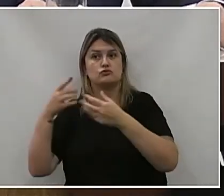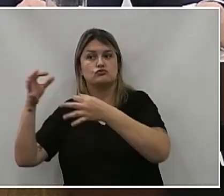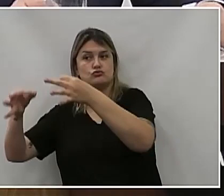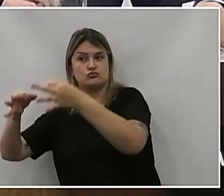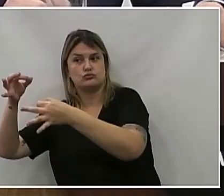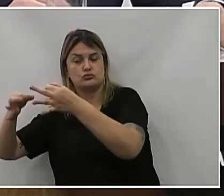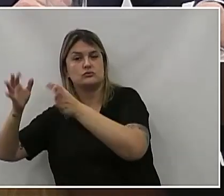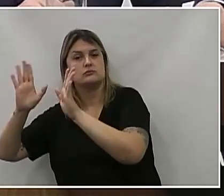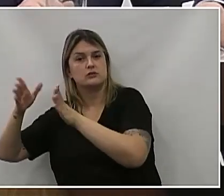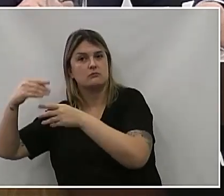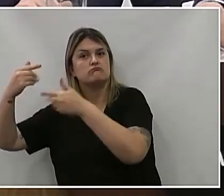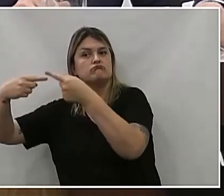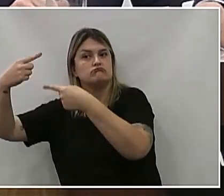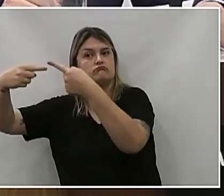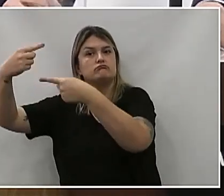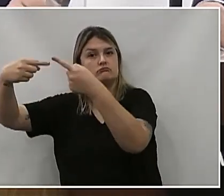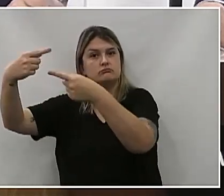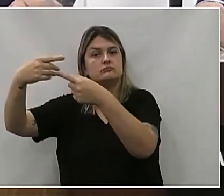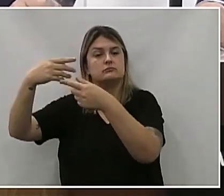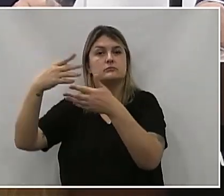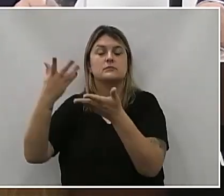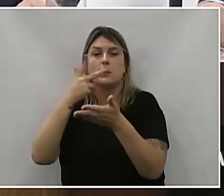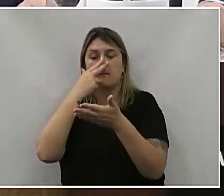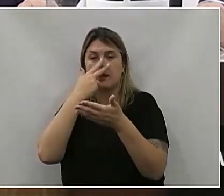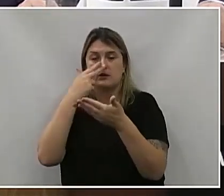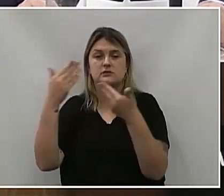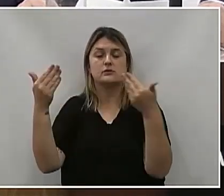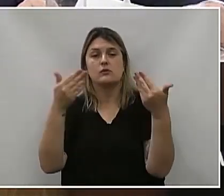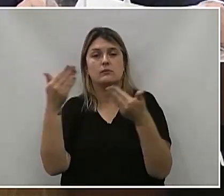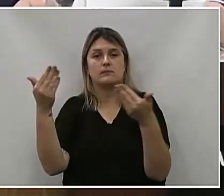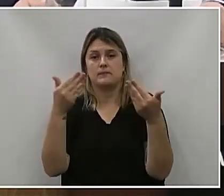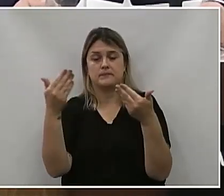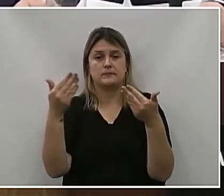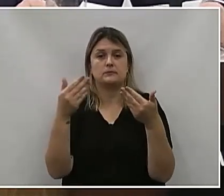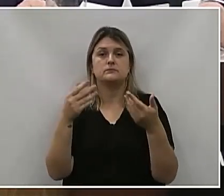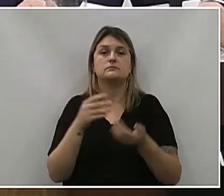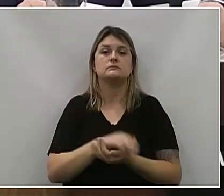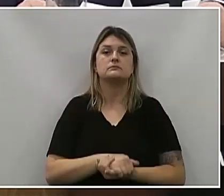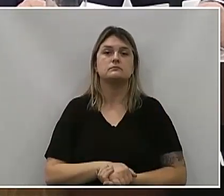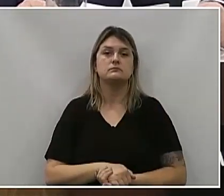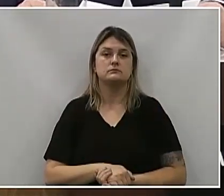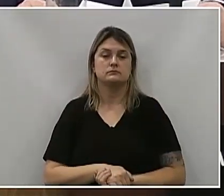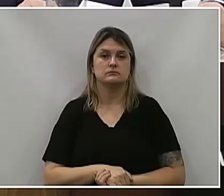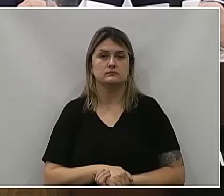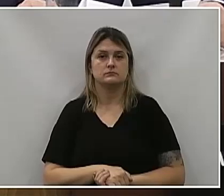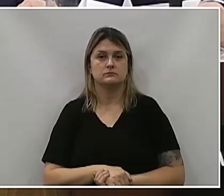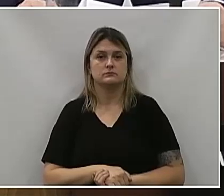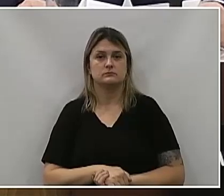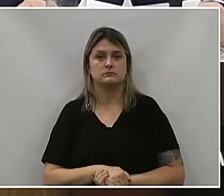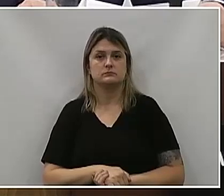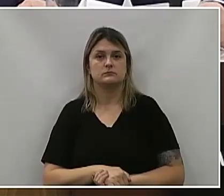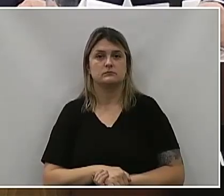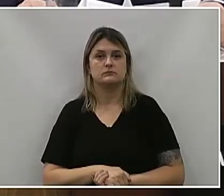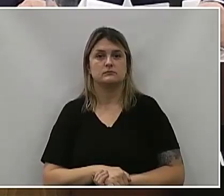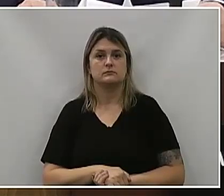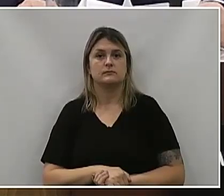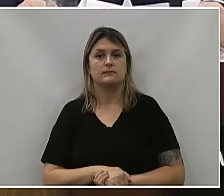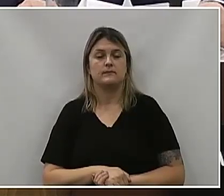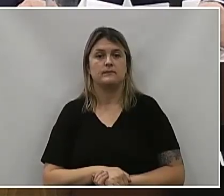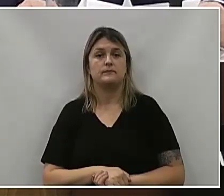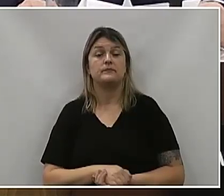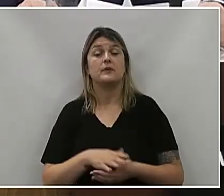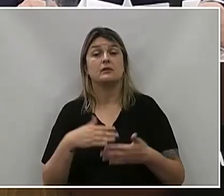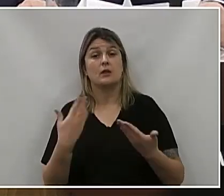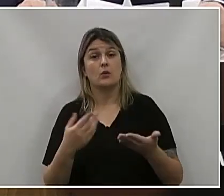que há décadas barram esforços semelhantes feitos no único fórum competente para a discussão legislativa, o Congresso Nacional.